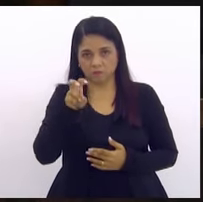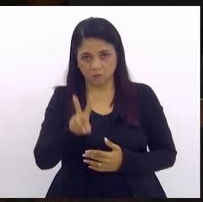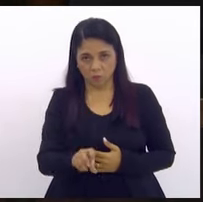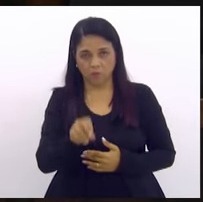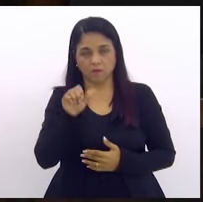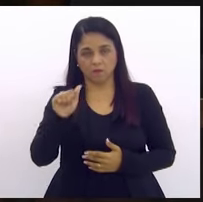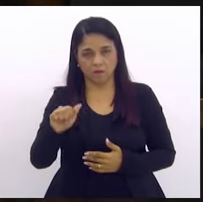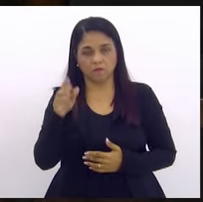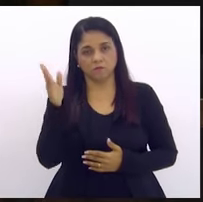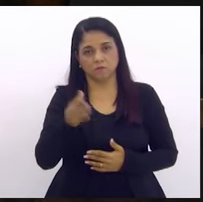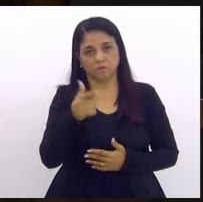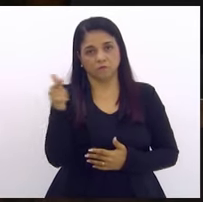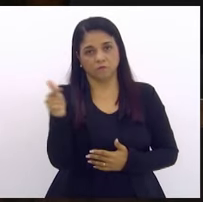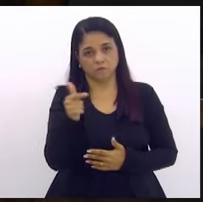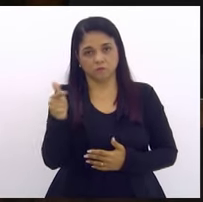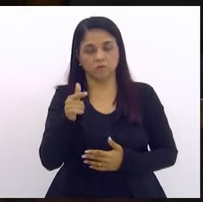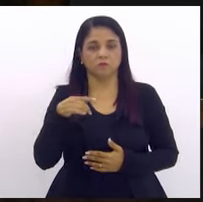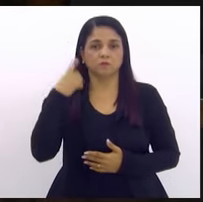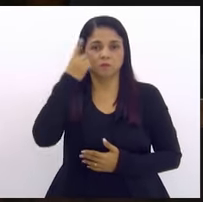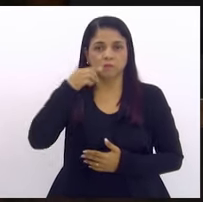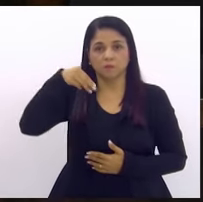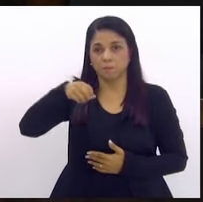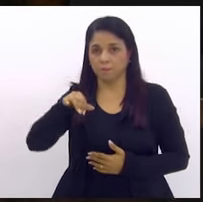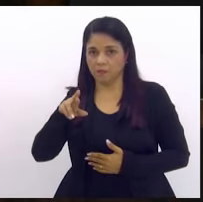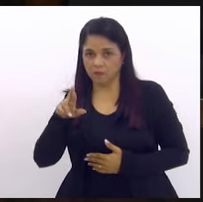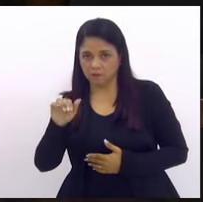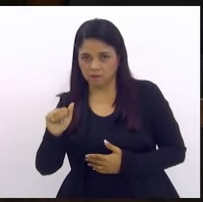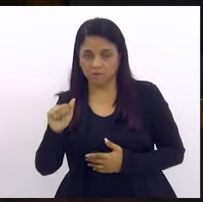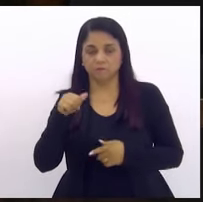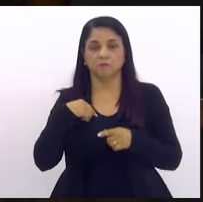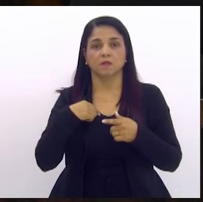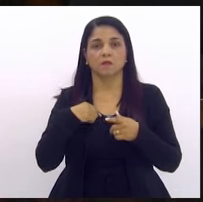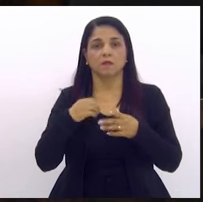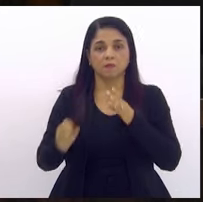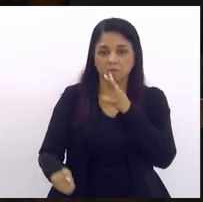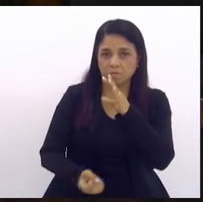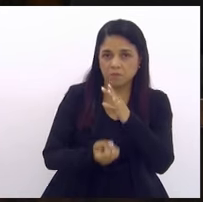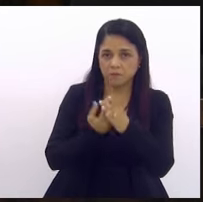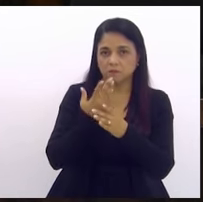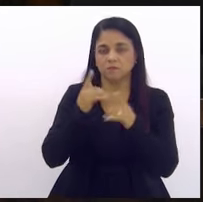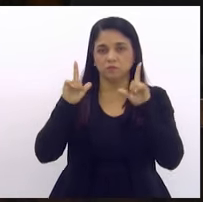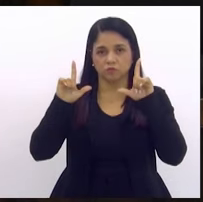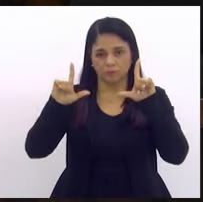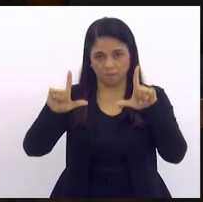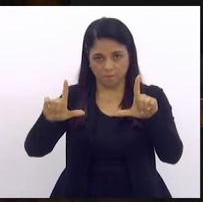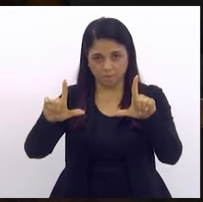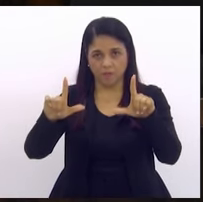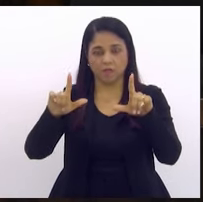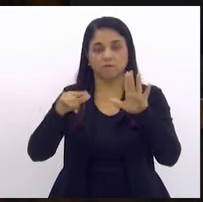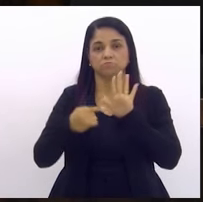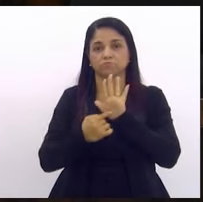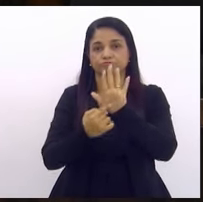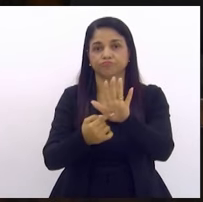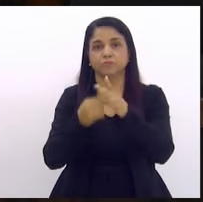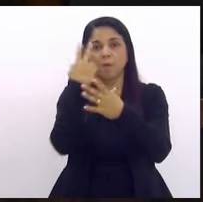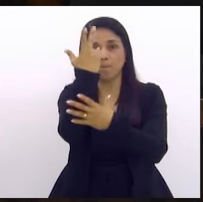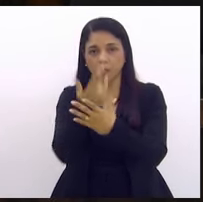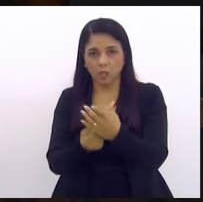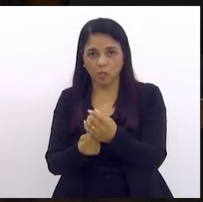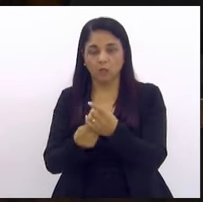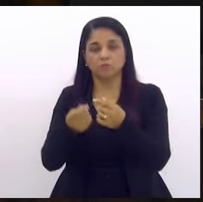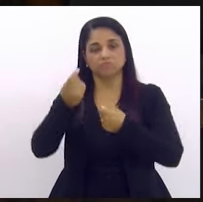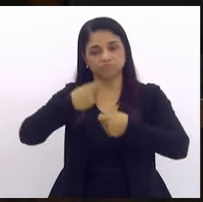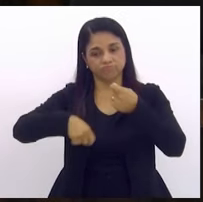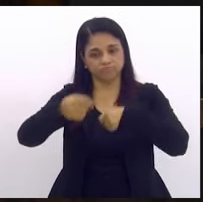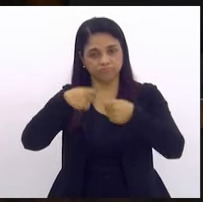de 2022, de autoria da deputada Miriam Rios, que dispõe sobre a implantação de placas indicativas bilíngues em locais sobre a